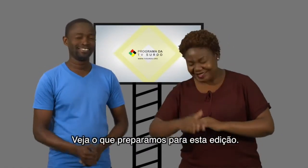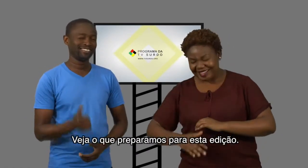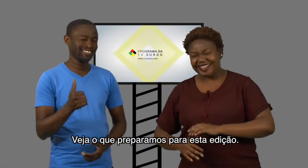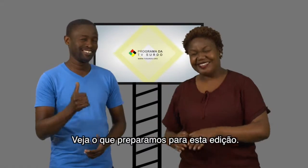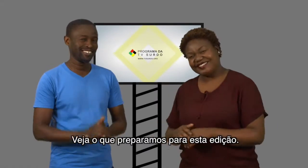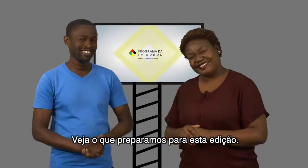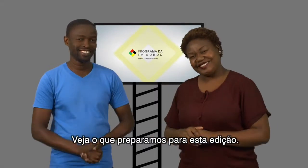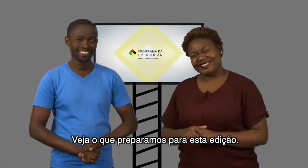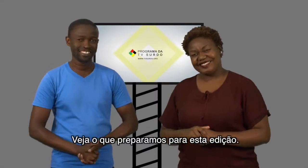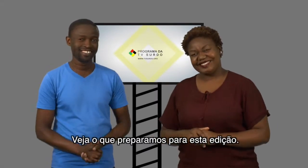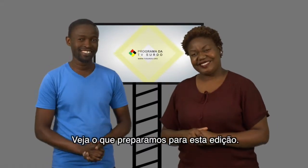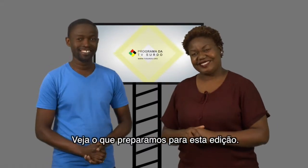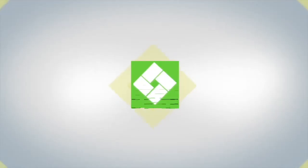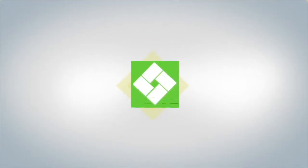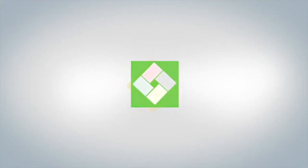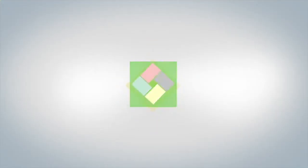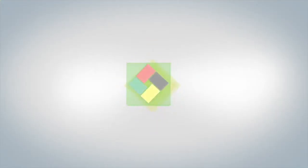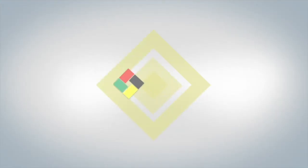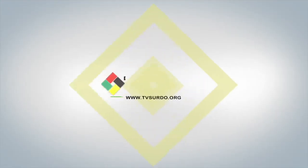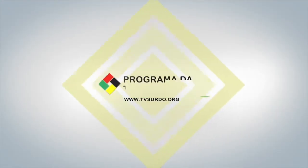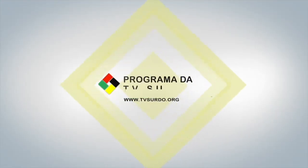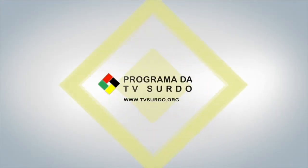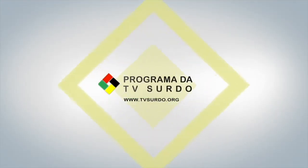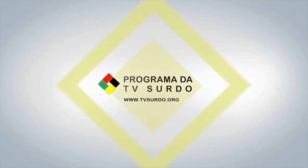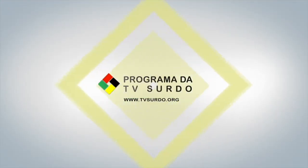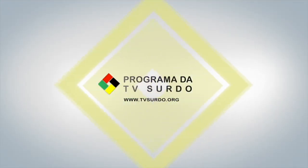Veja o que preparamos para esta edição.